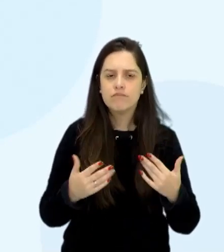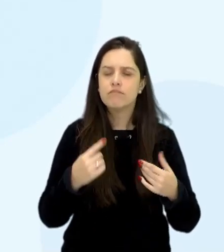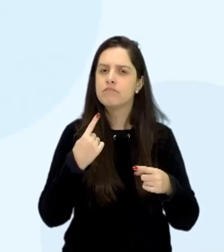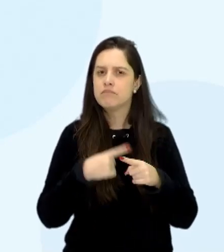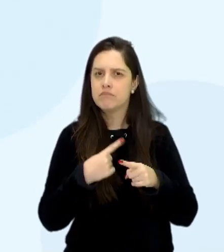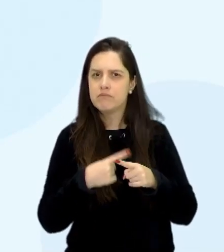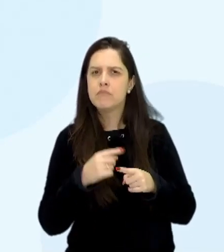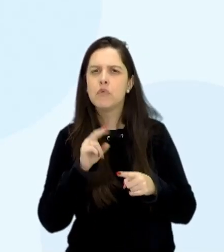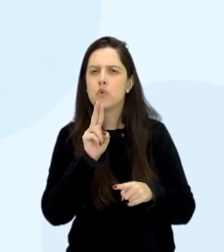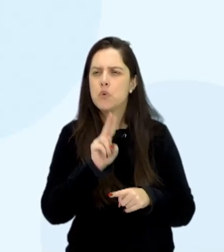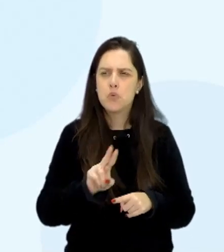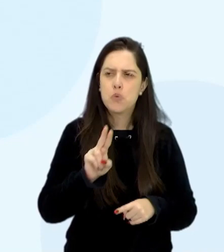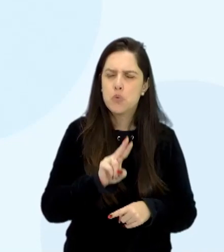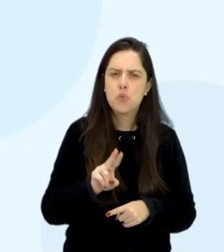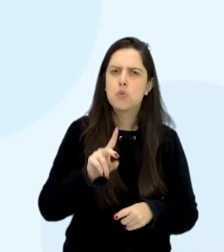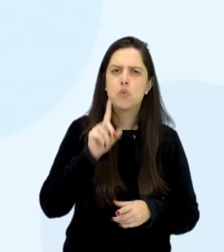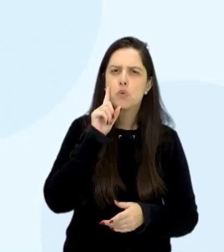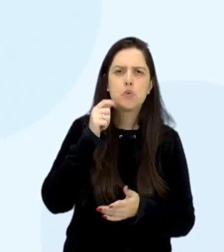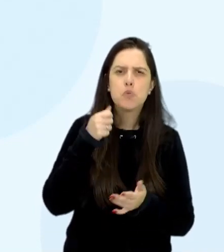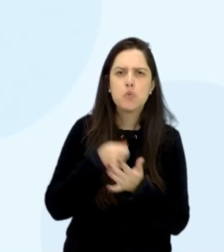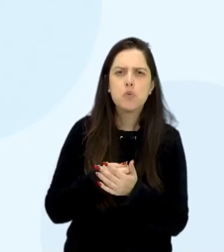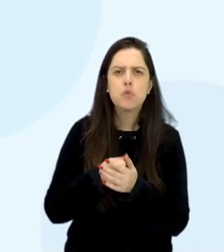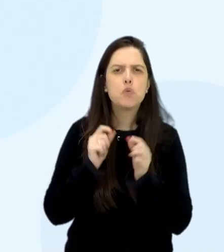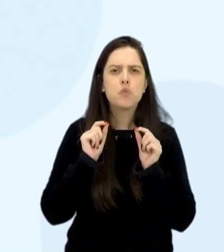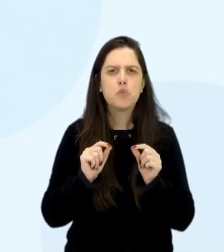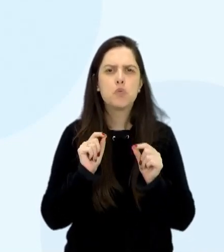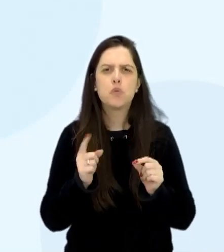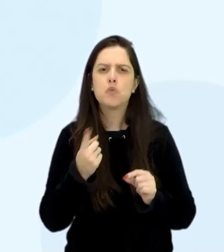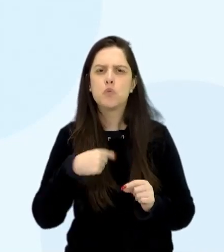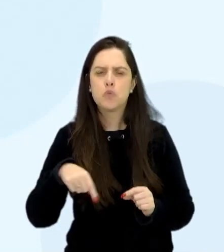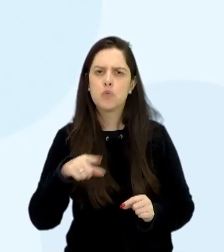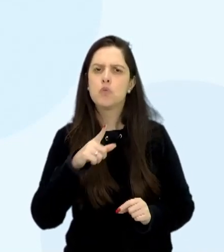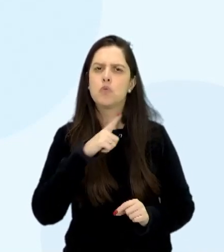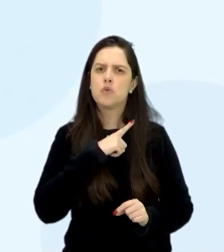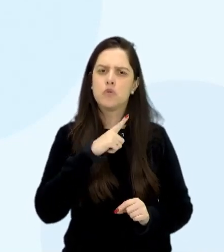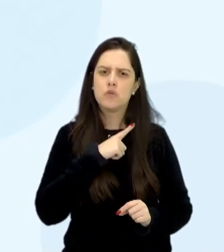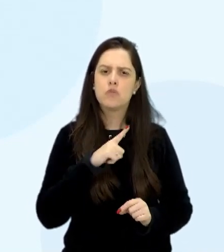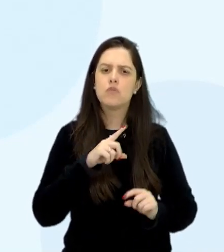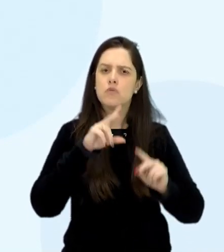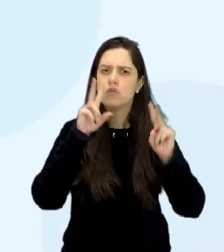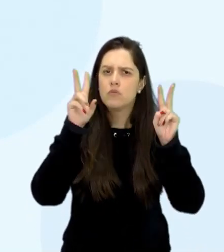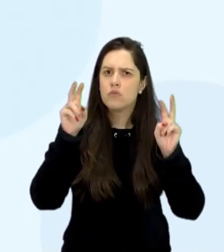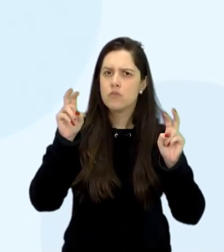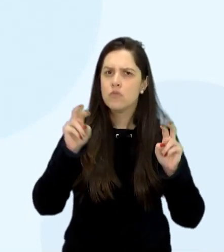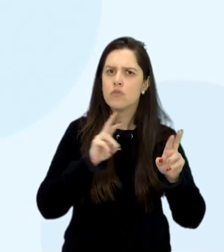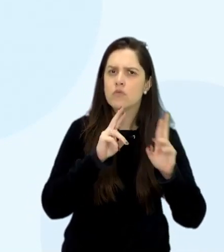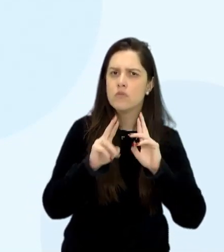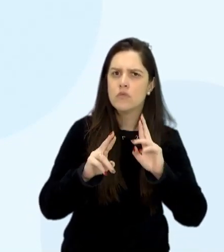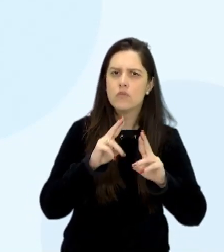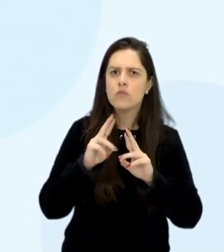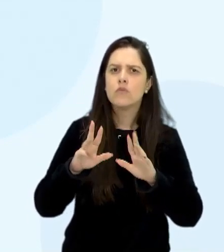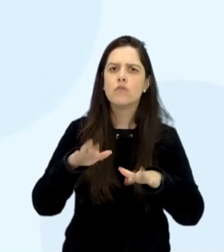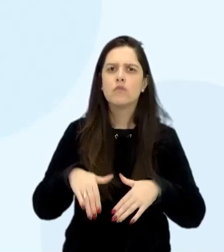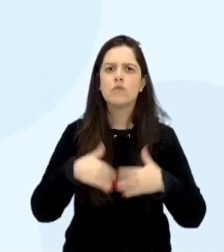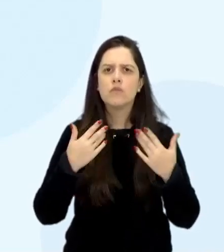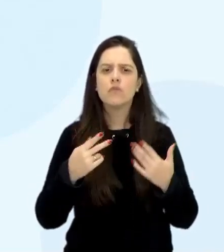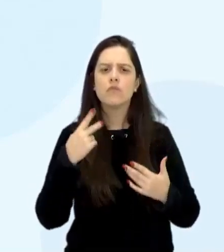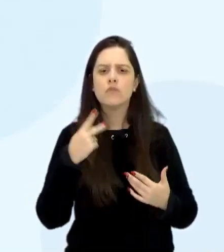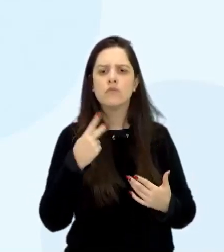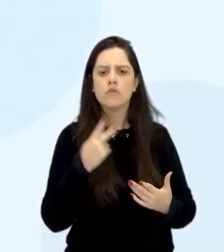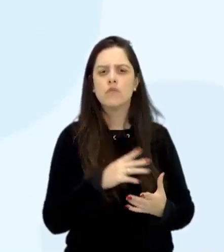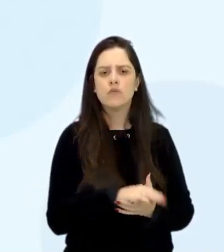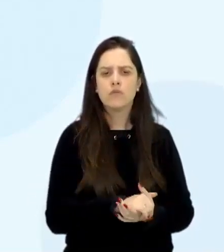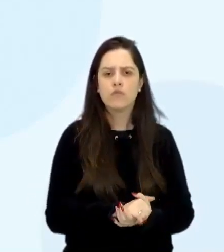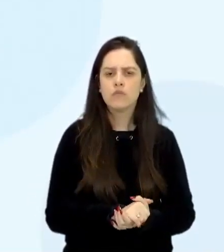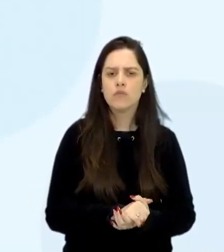você entendeu desse primeiro momento. Então nós temos um morcego que está aí comendo uma frutinha, tá, no seu habitat.